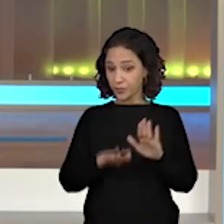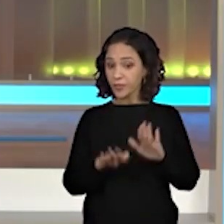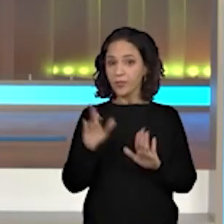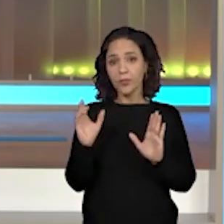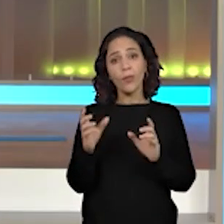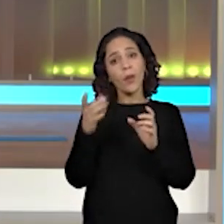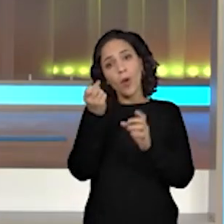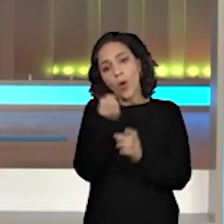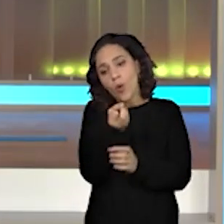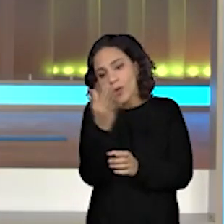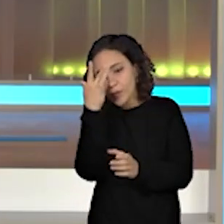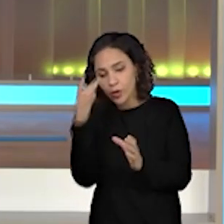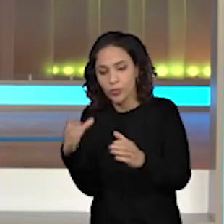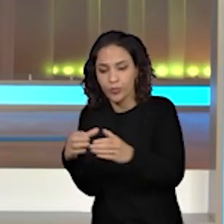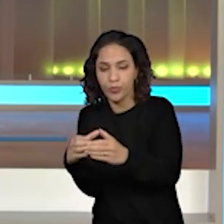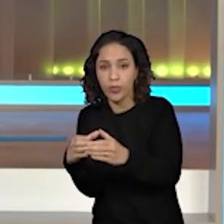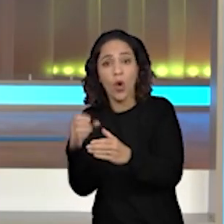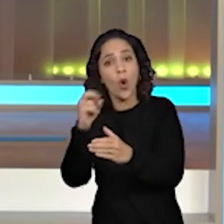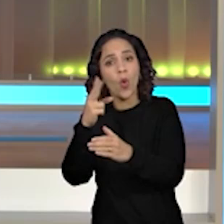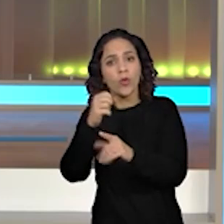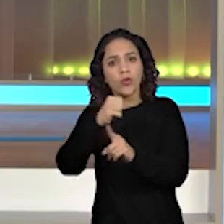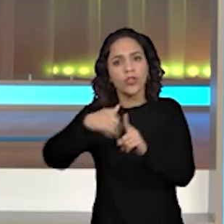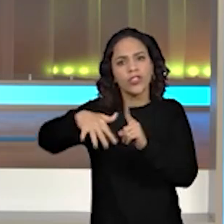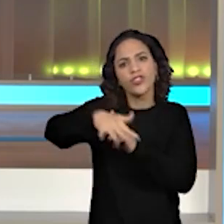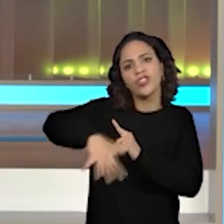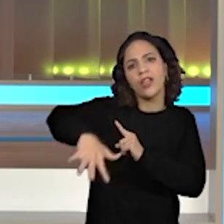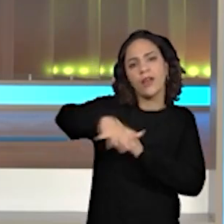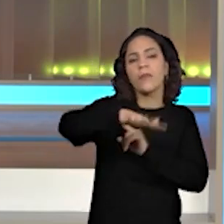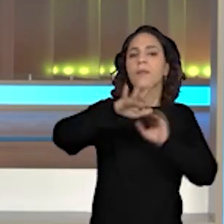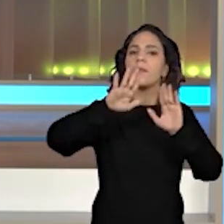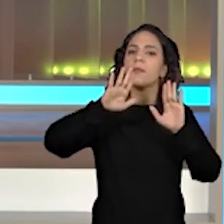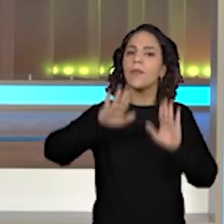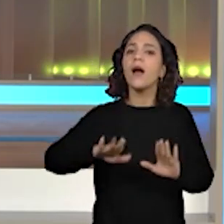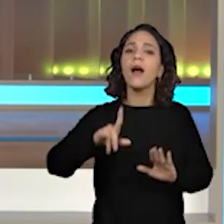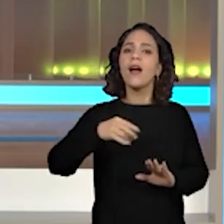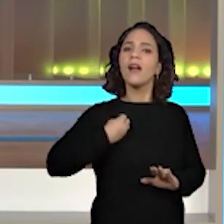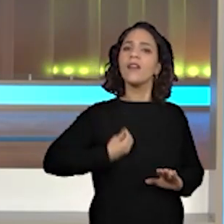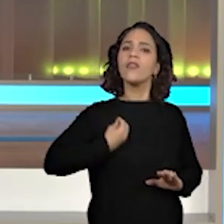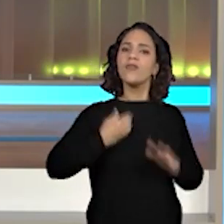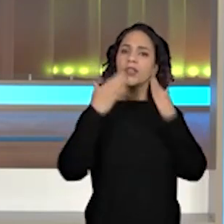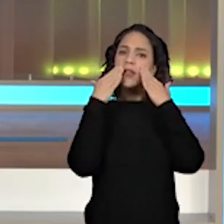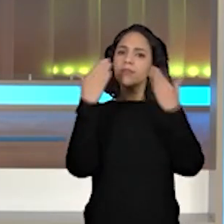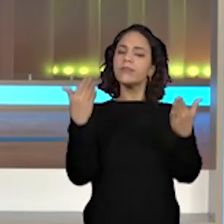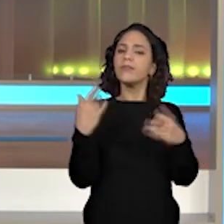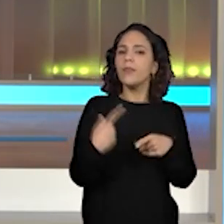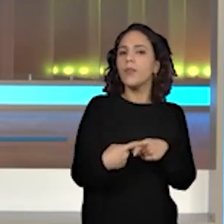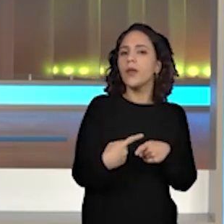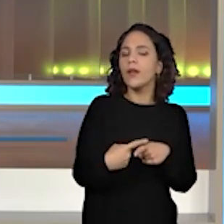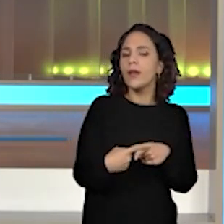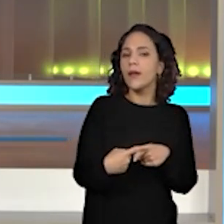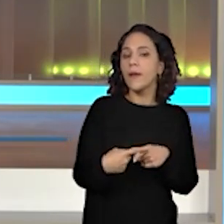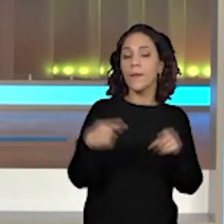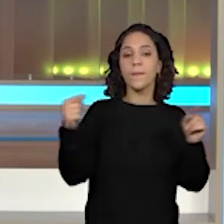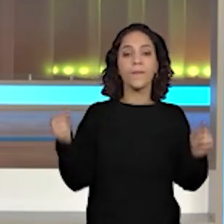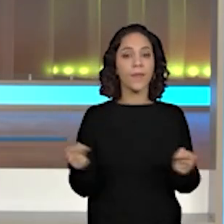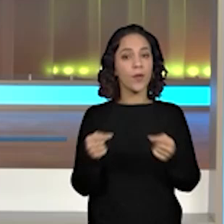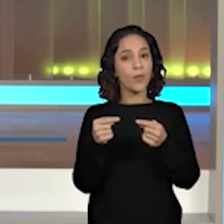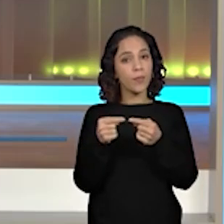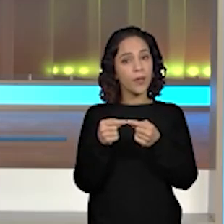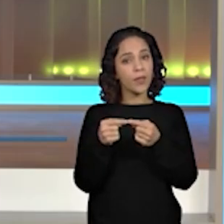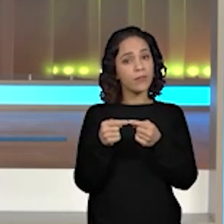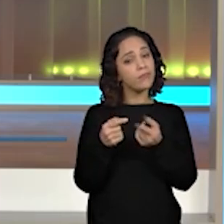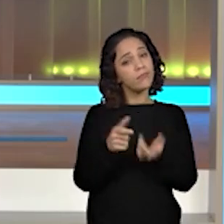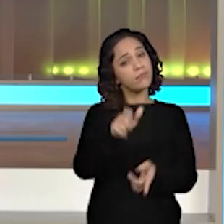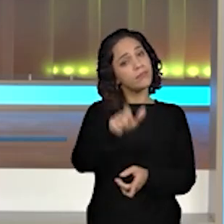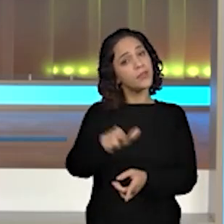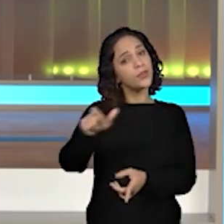forma, esses textos são ditos da vida pública porque dizem respeito ao público,